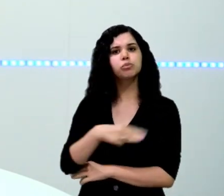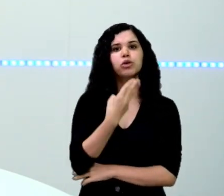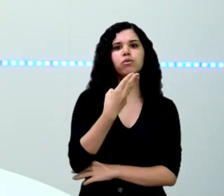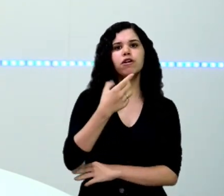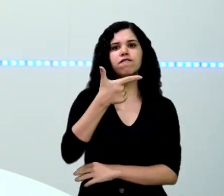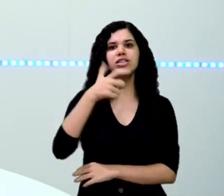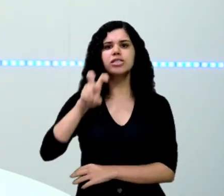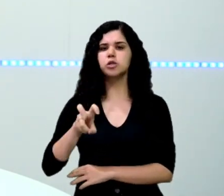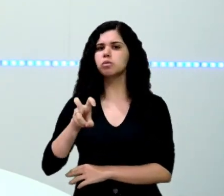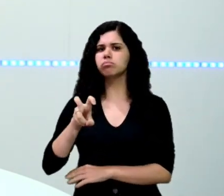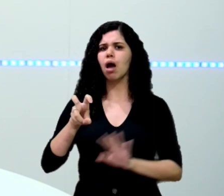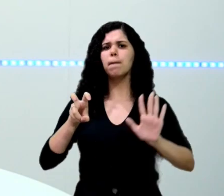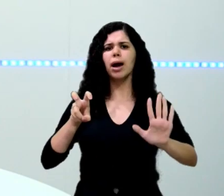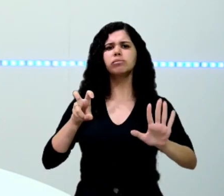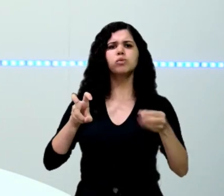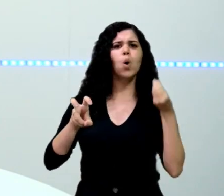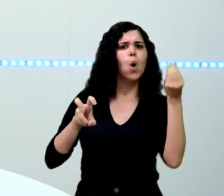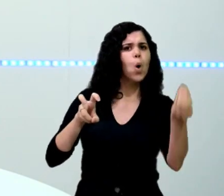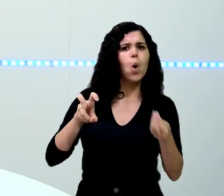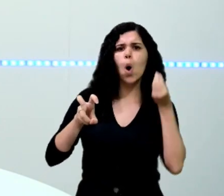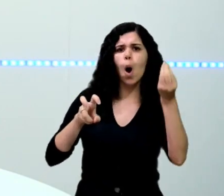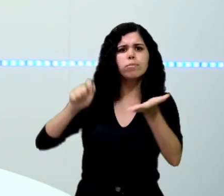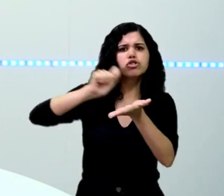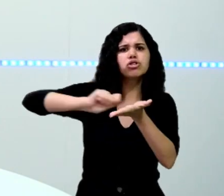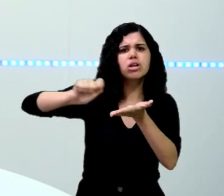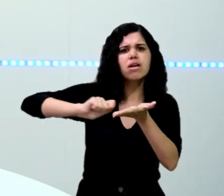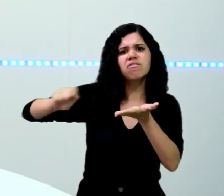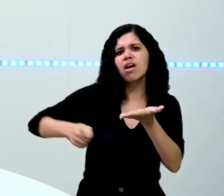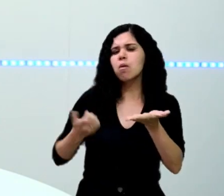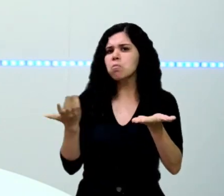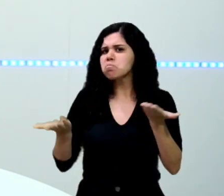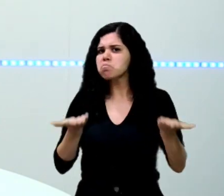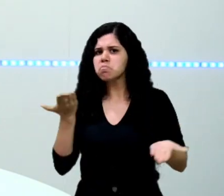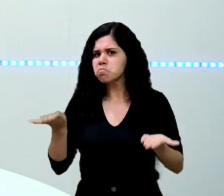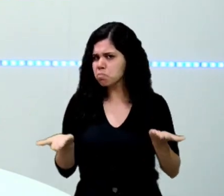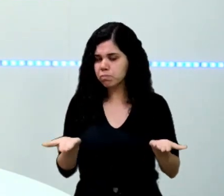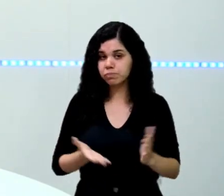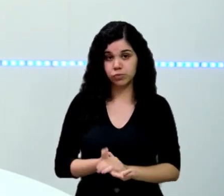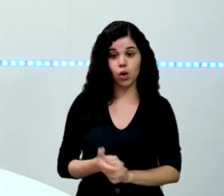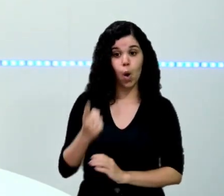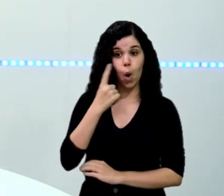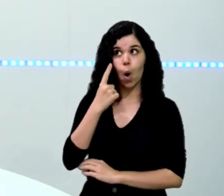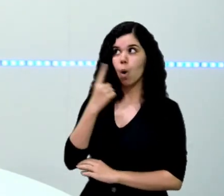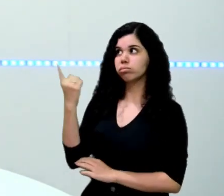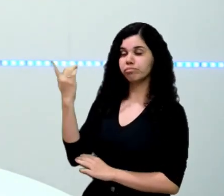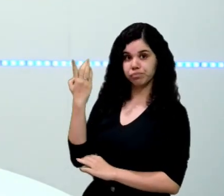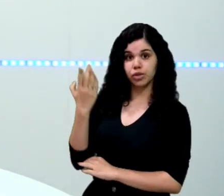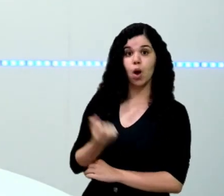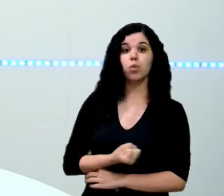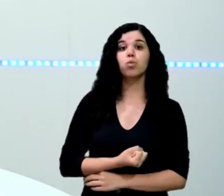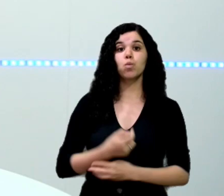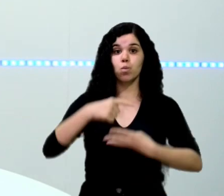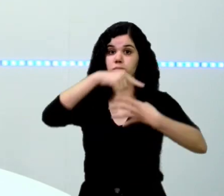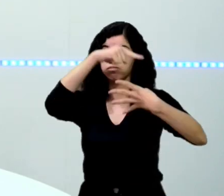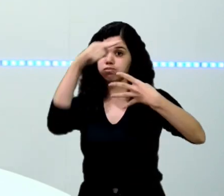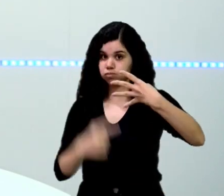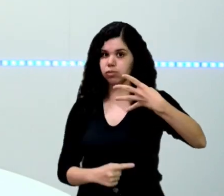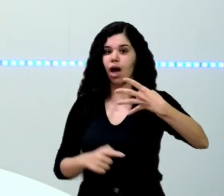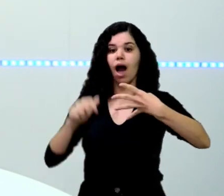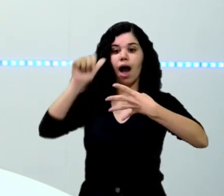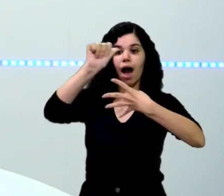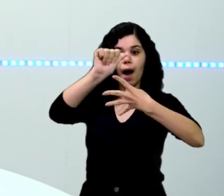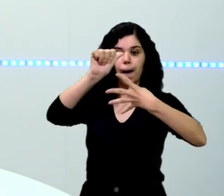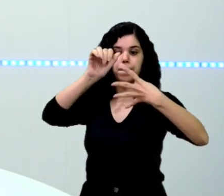3.025. Como ela pode escrever esse número? Vejam aqui quatro opções: letra